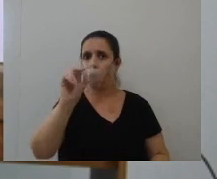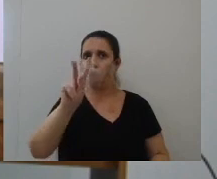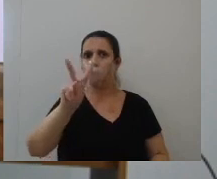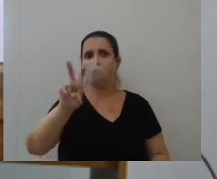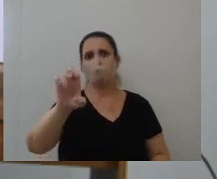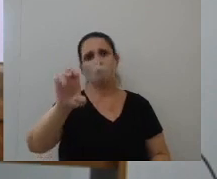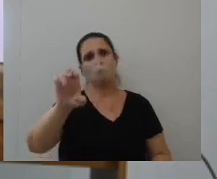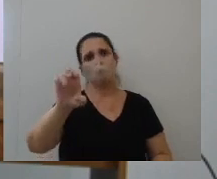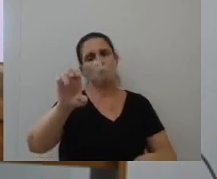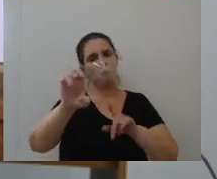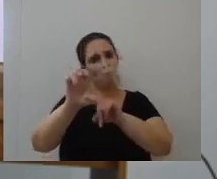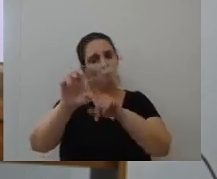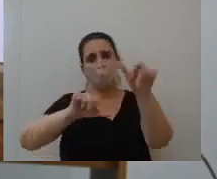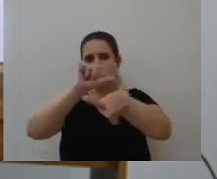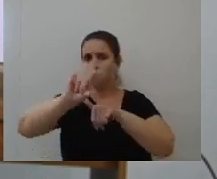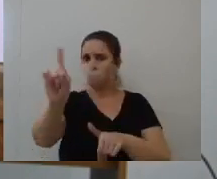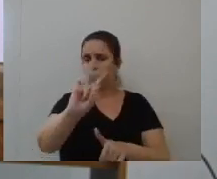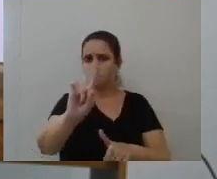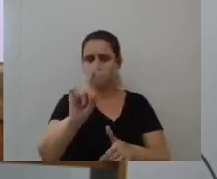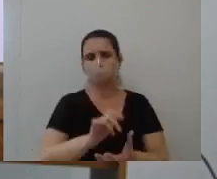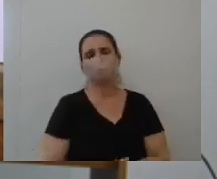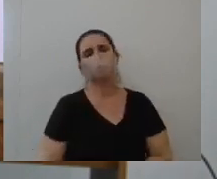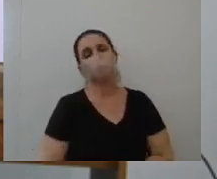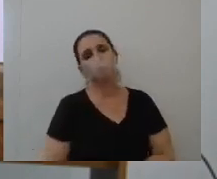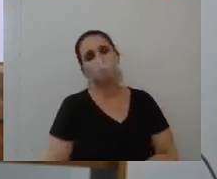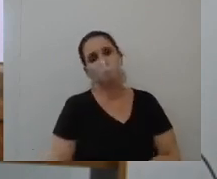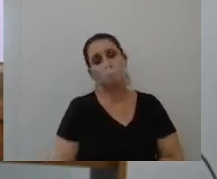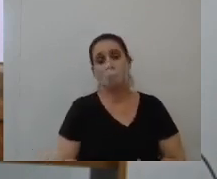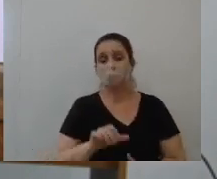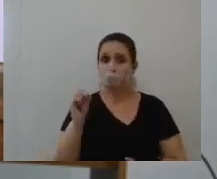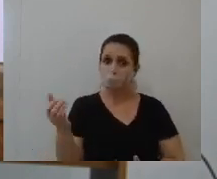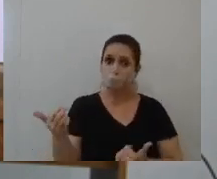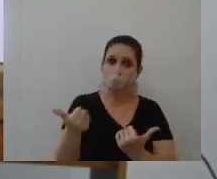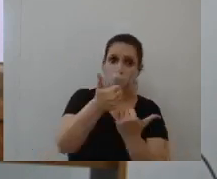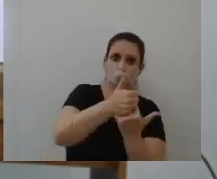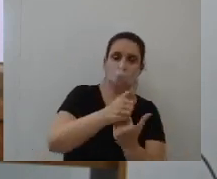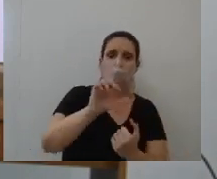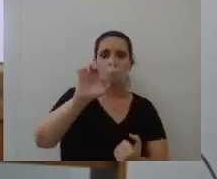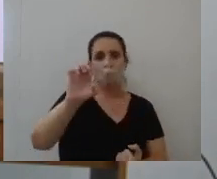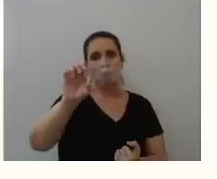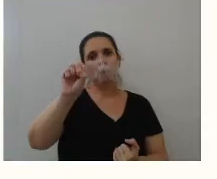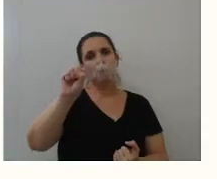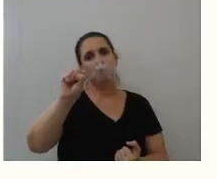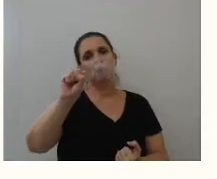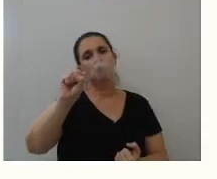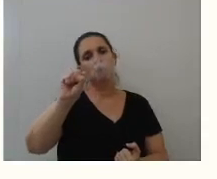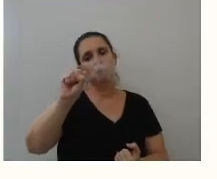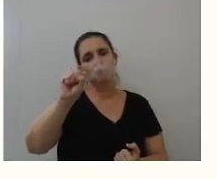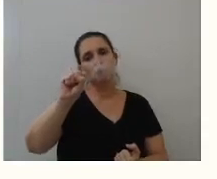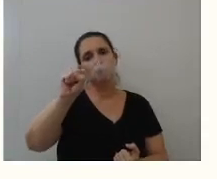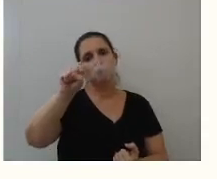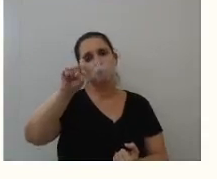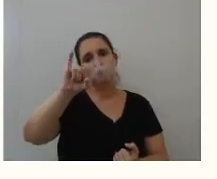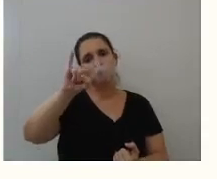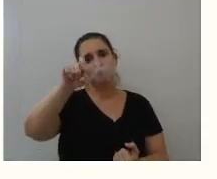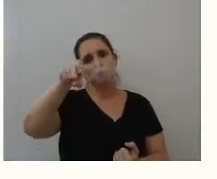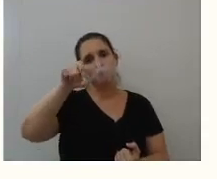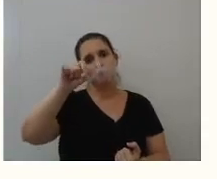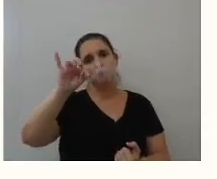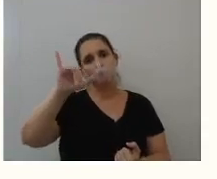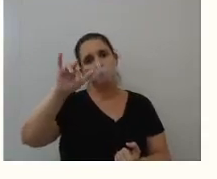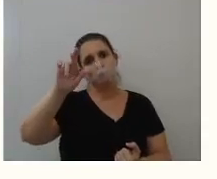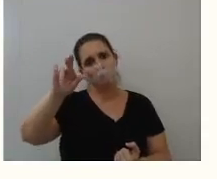Houve guerras. Agora, se eu coloco ali o verbo existir, aí sim. Aí pode ir